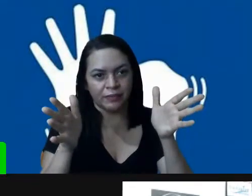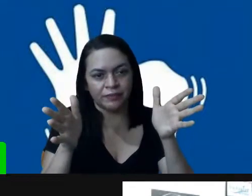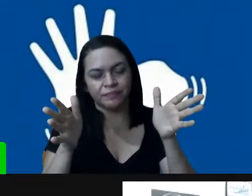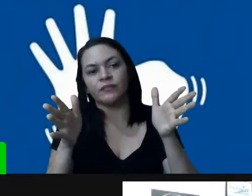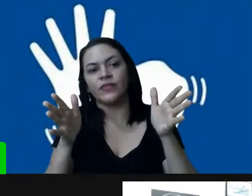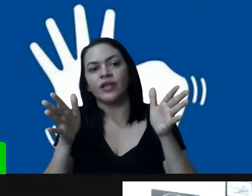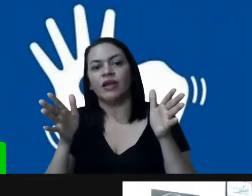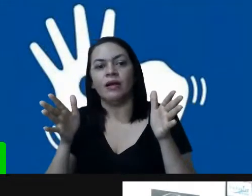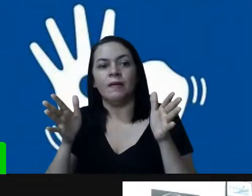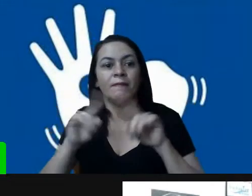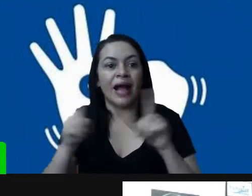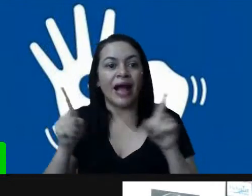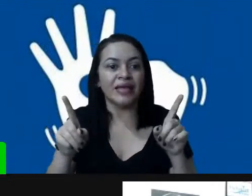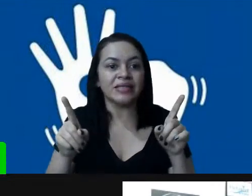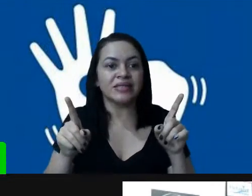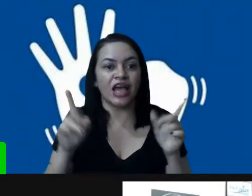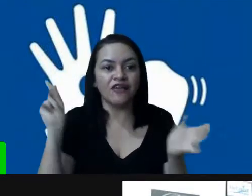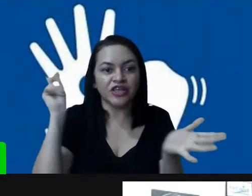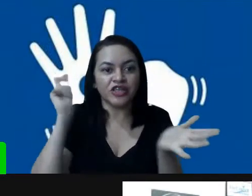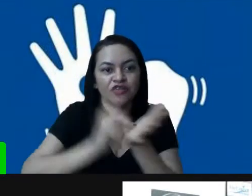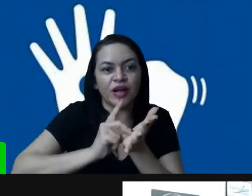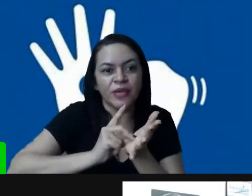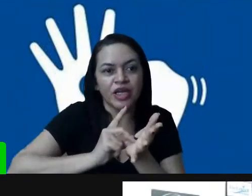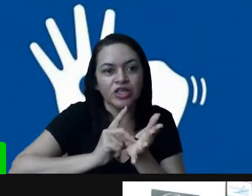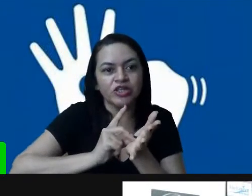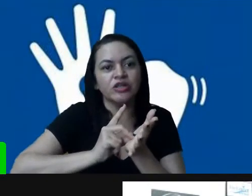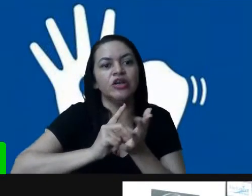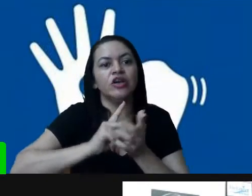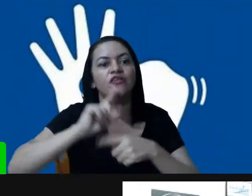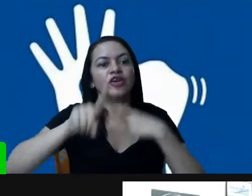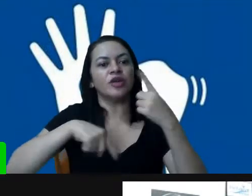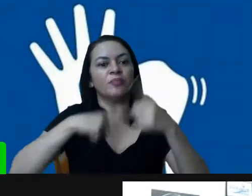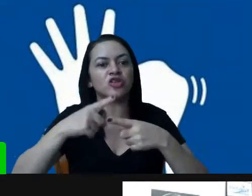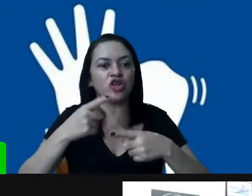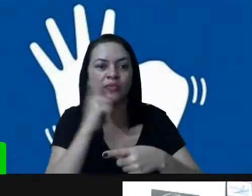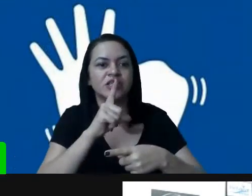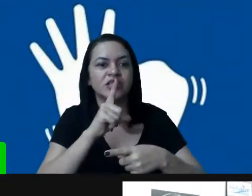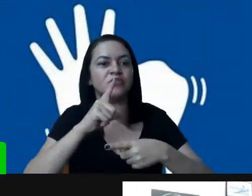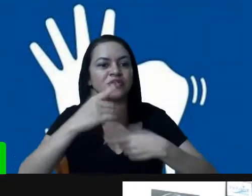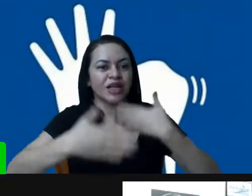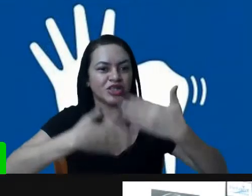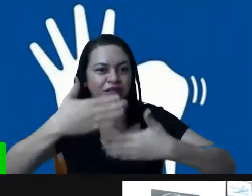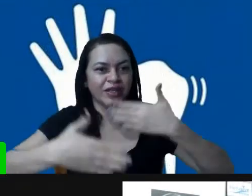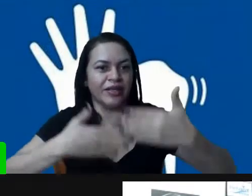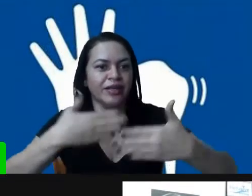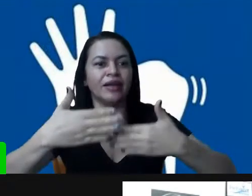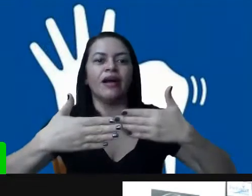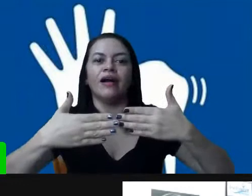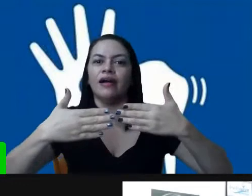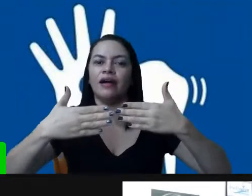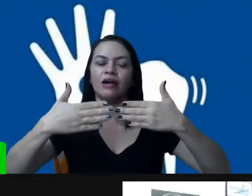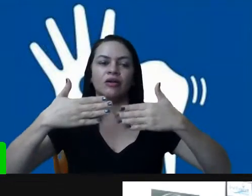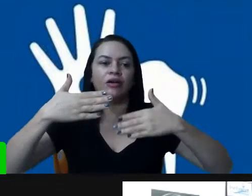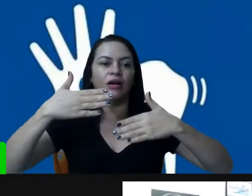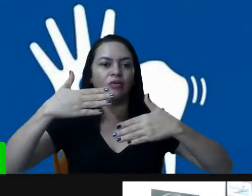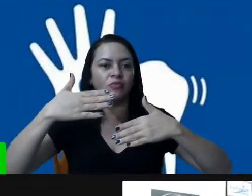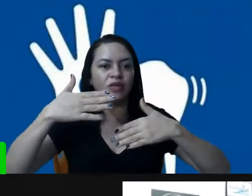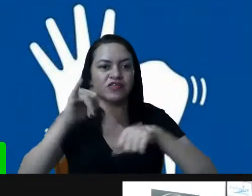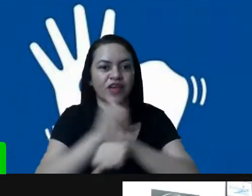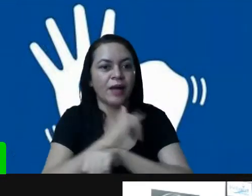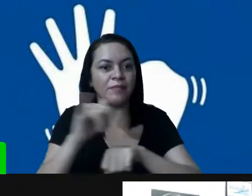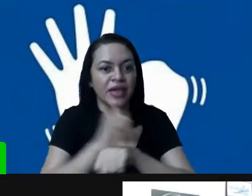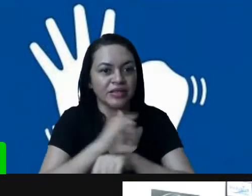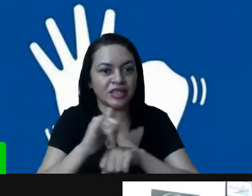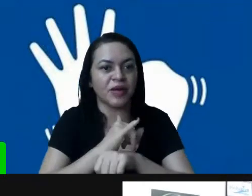pandemia. Mas, efetivamente, foi depois que nós começamos a adquirir